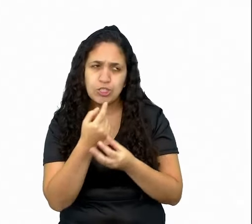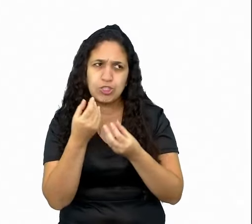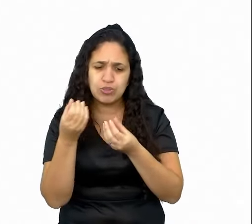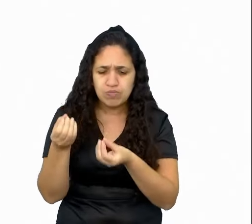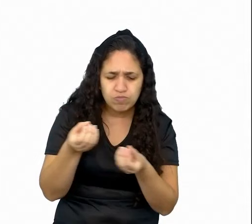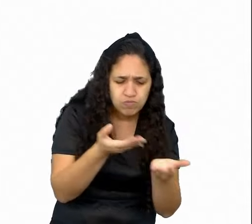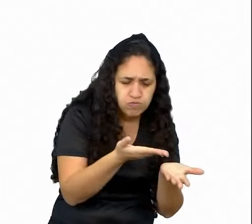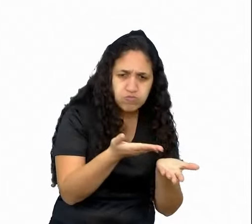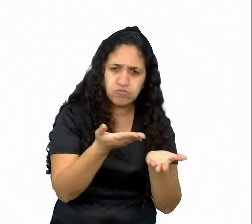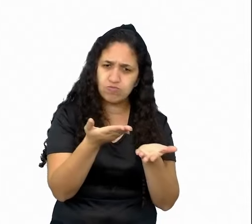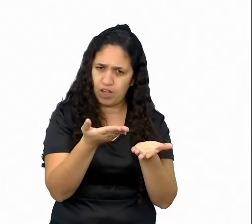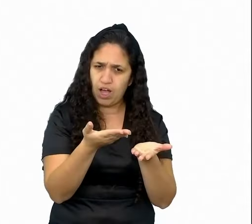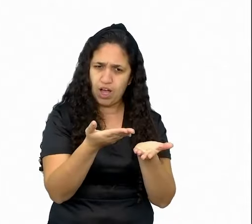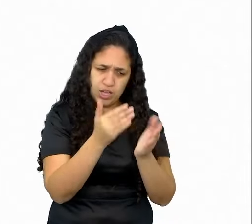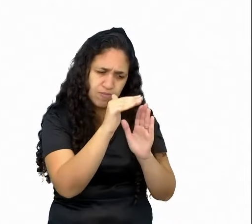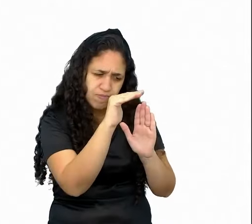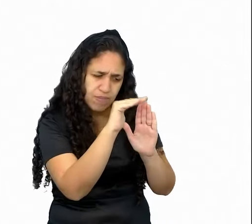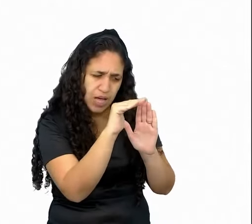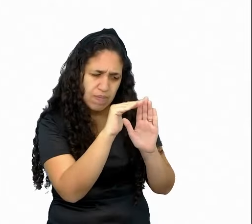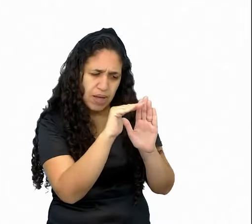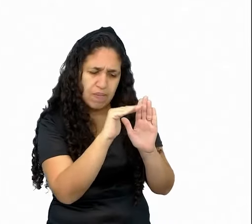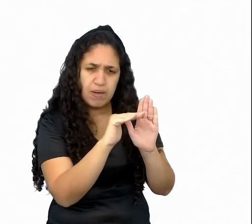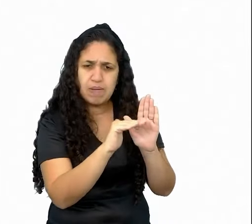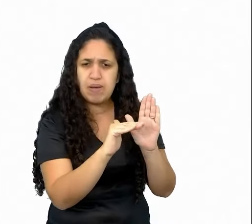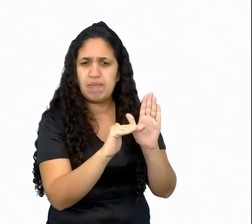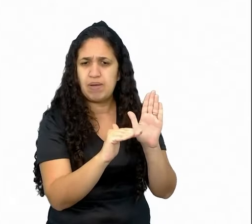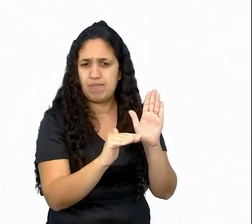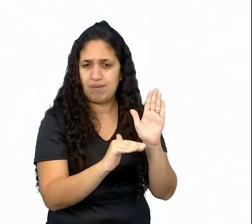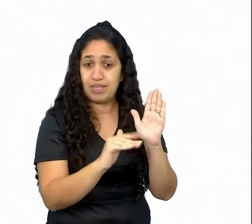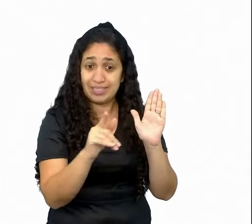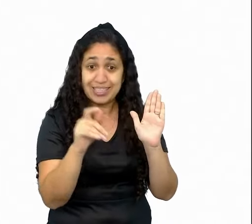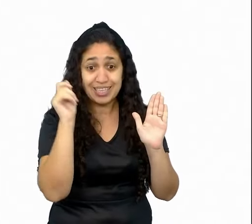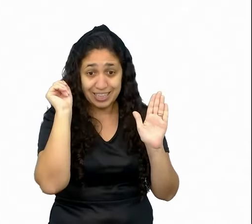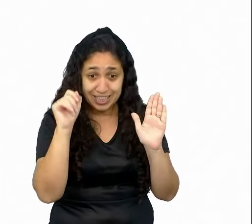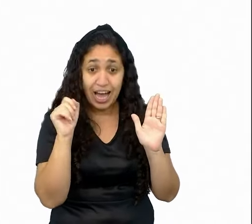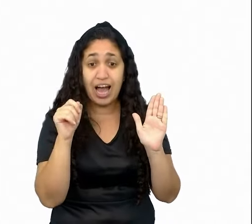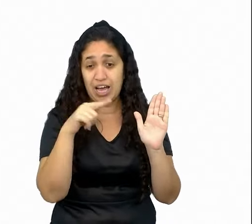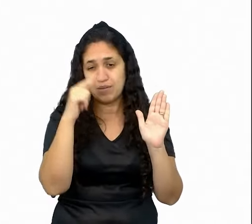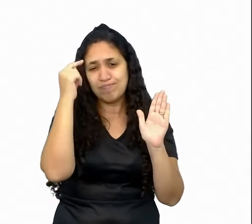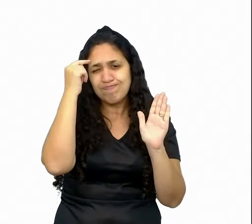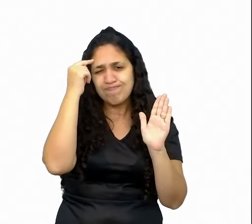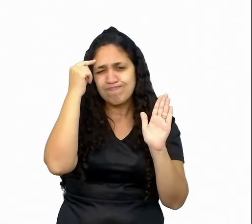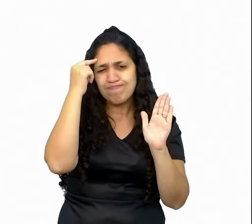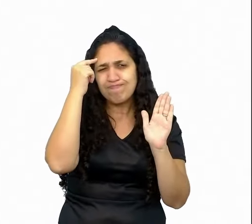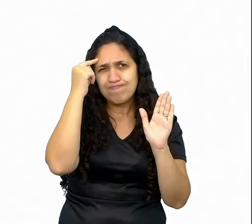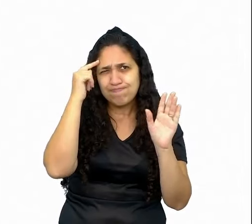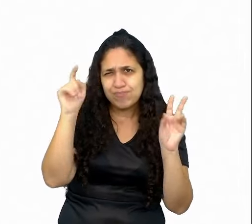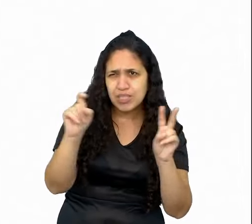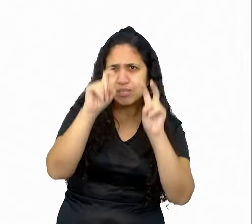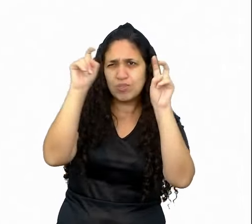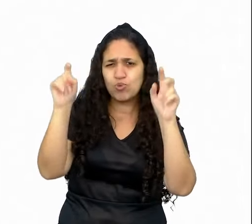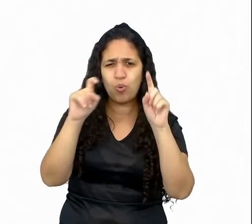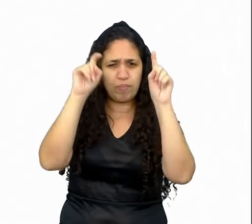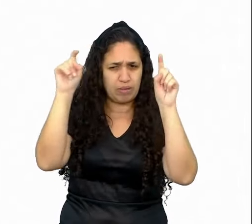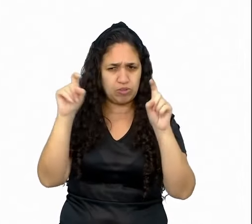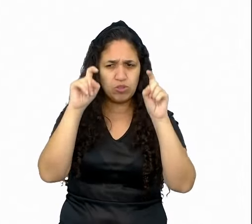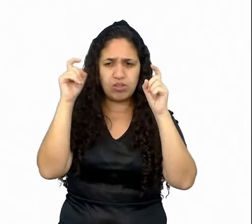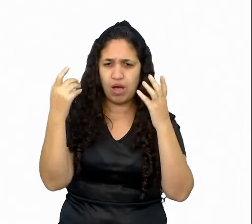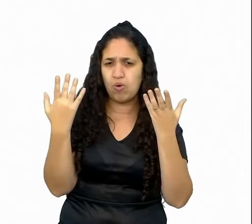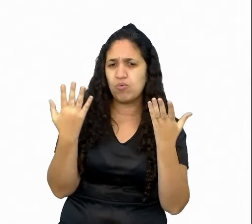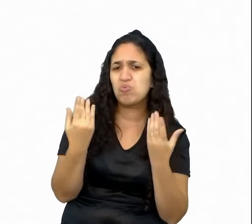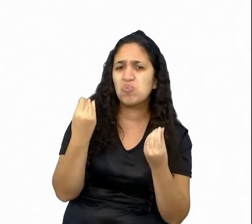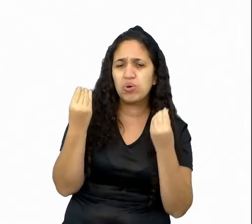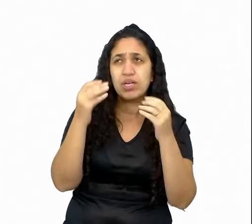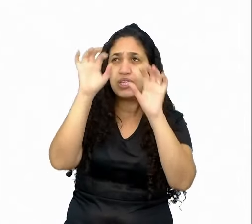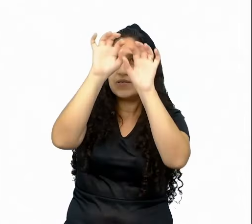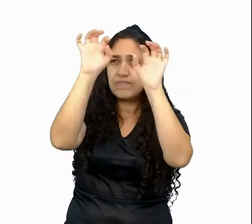os estudantes, em qualquer das sequências, né, que caiba esse pensamento, né, que a gente chama de pensamento computacional,